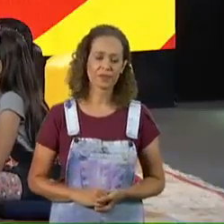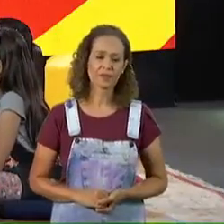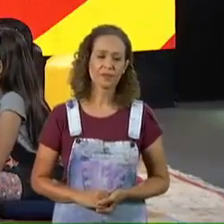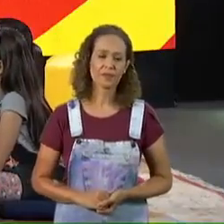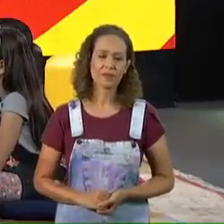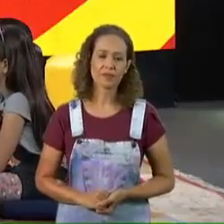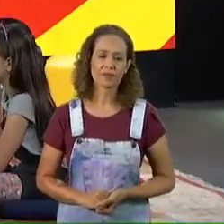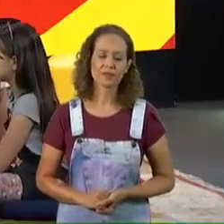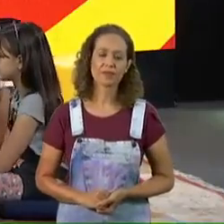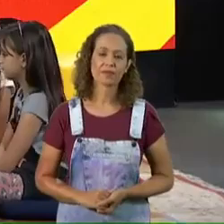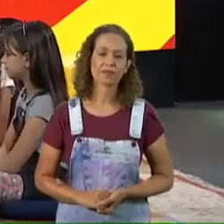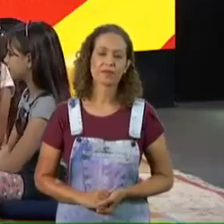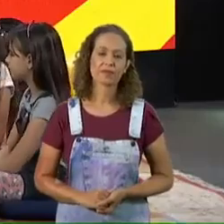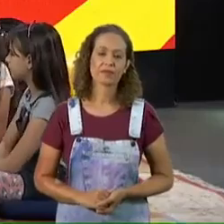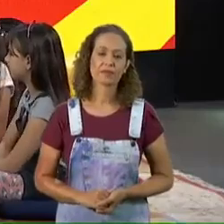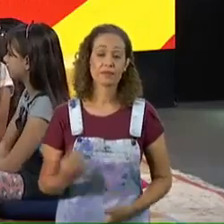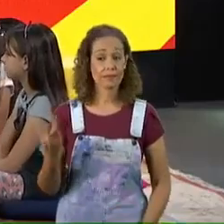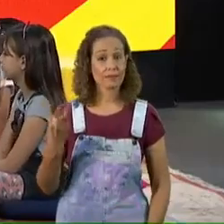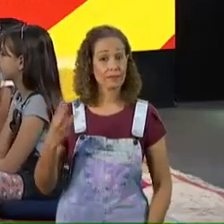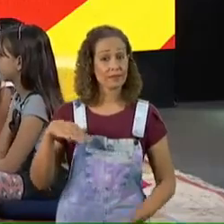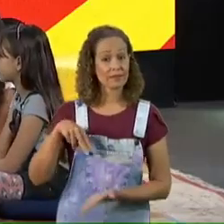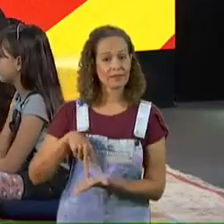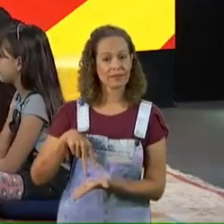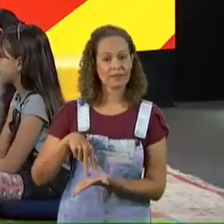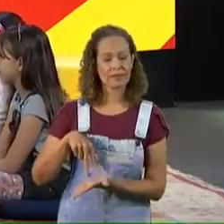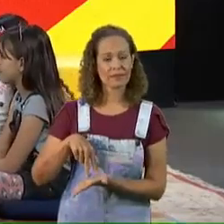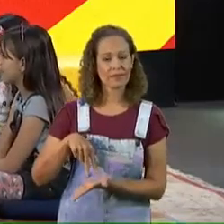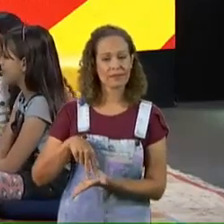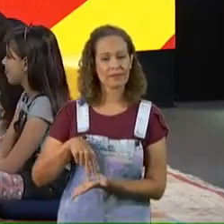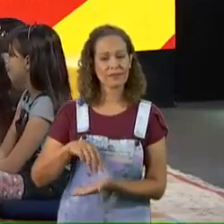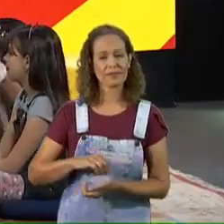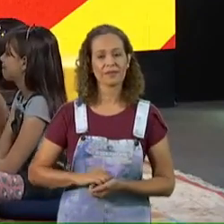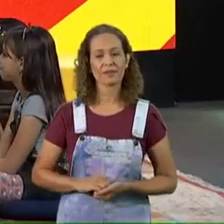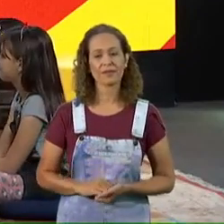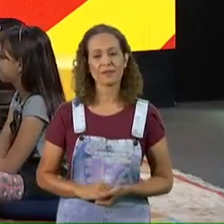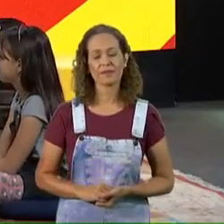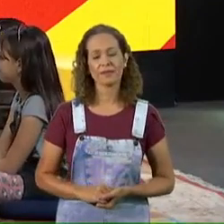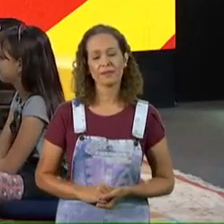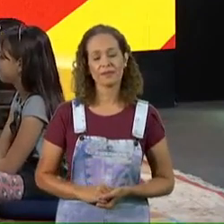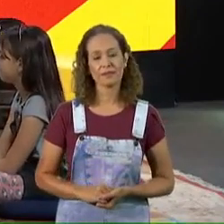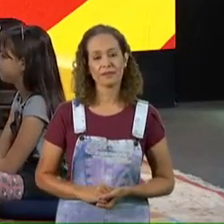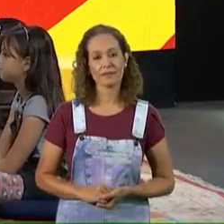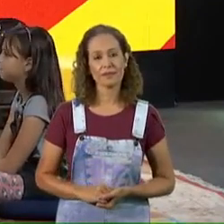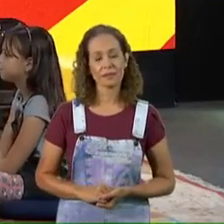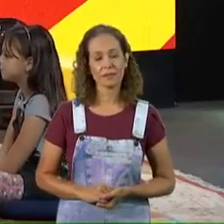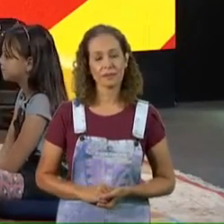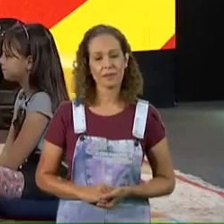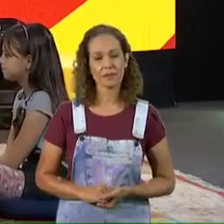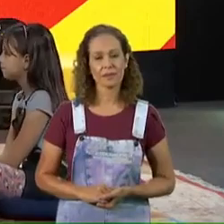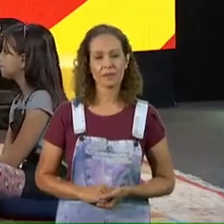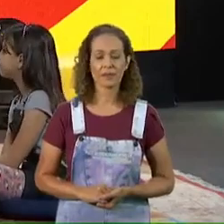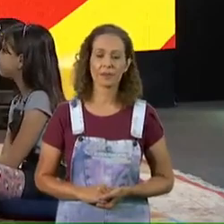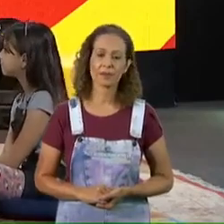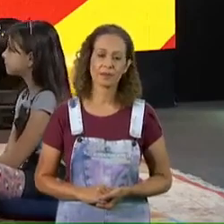ali, Juju, vocês três. Vai lá, Valentina. Fica na ordem.